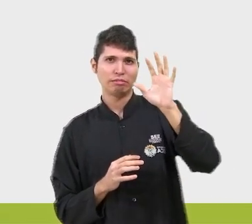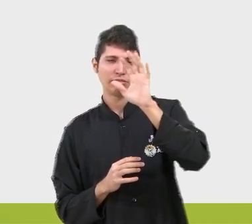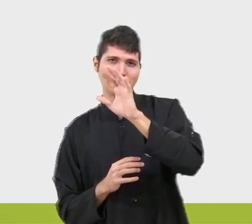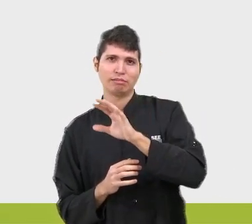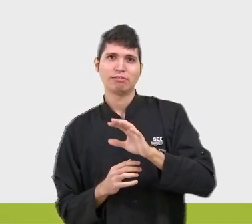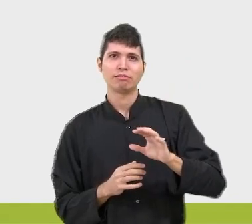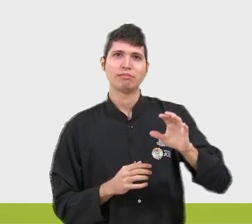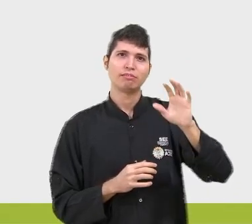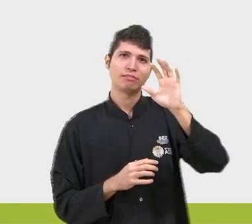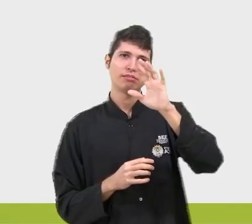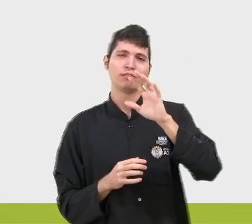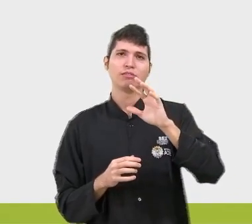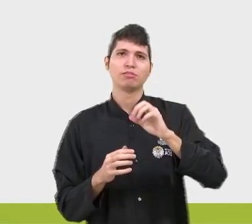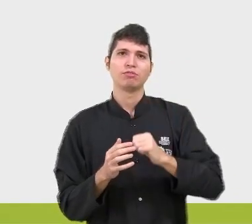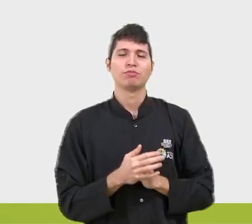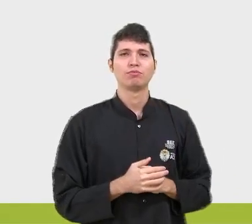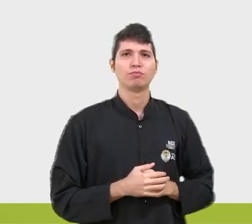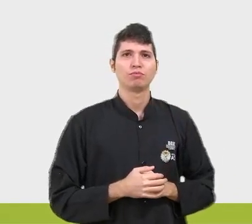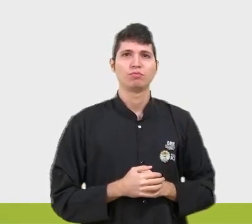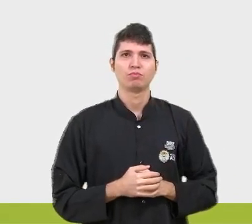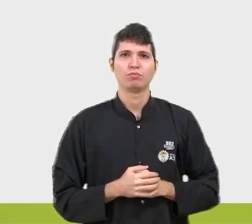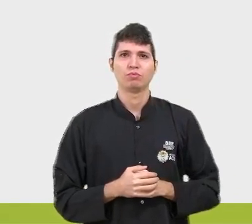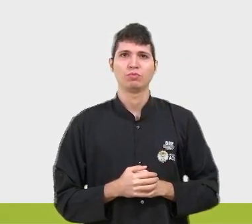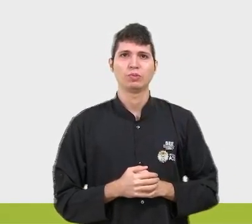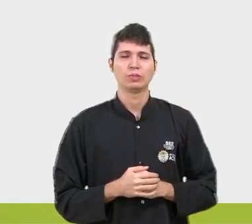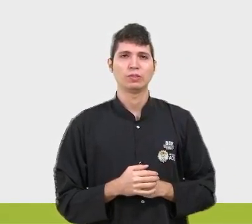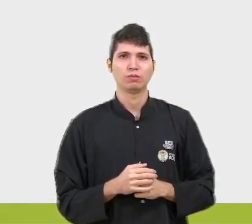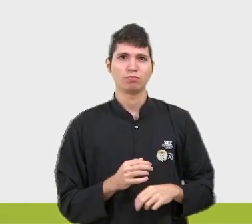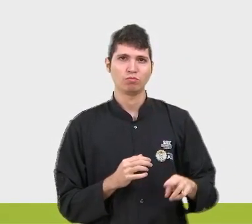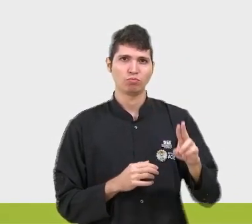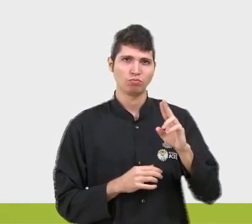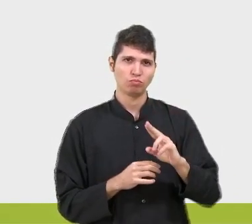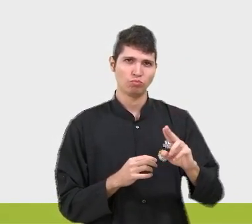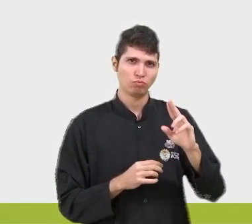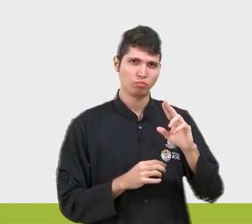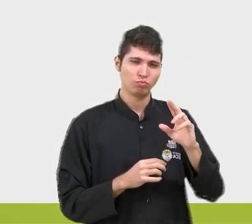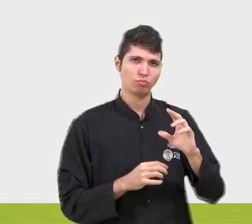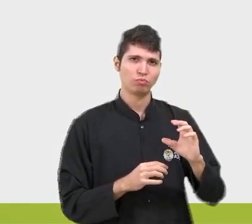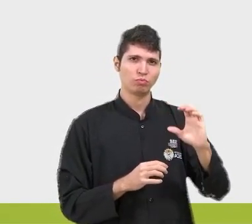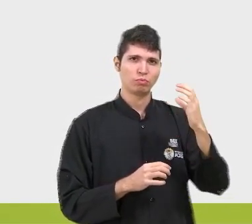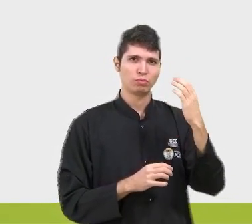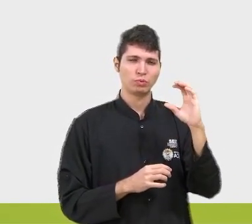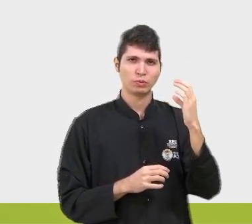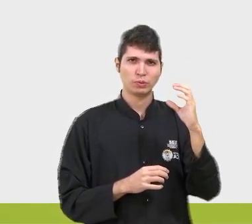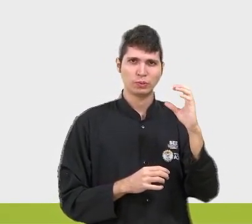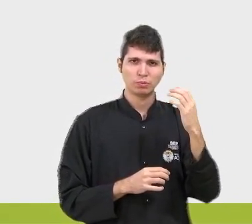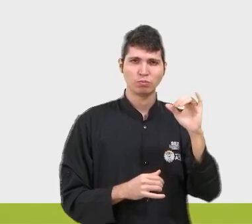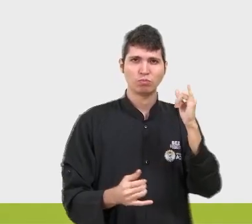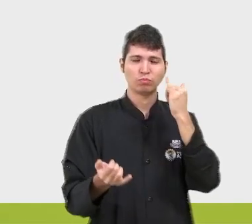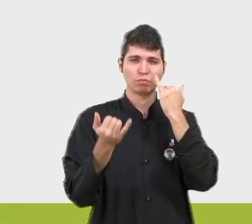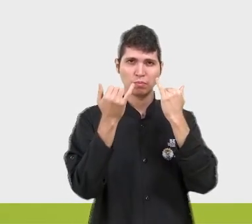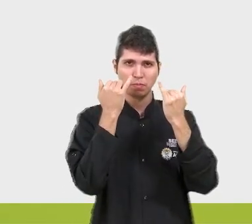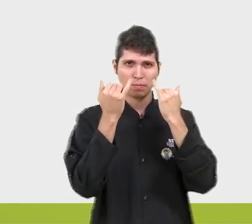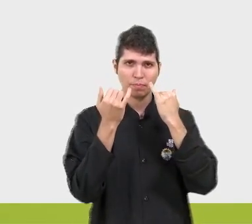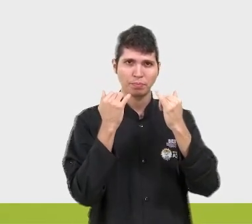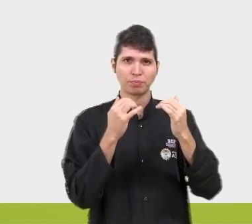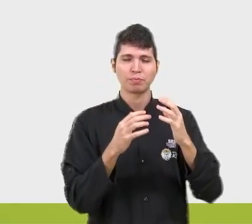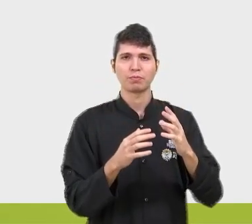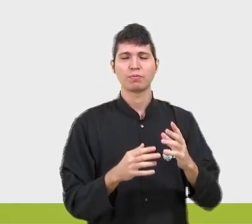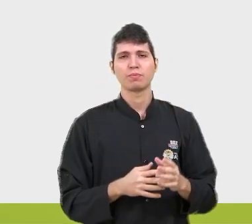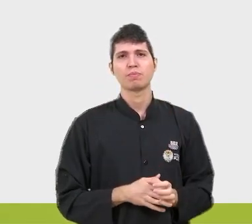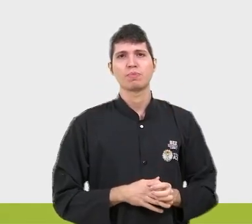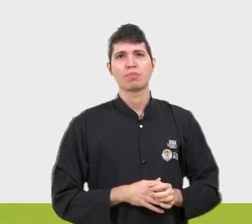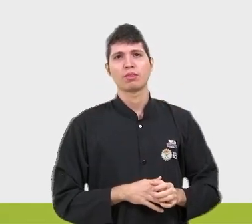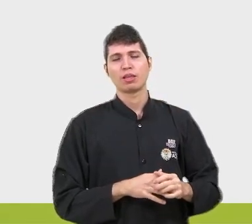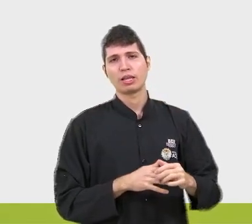na difusão diferencial dos meios técnicos, científicos e informacionais e na herança do passado, resultando no